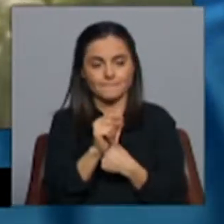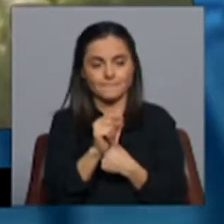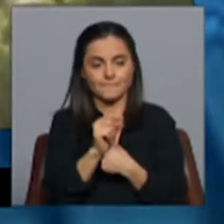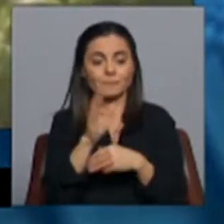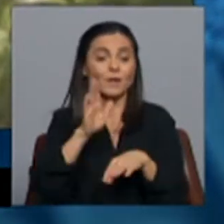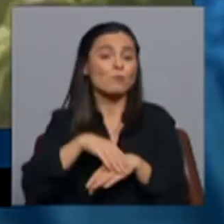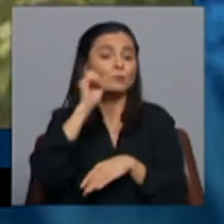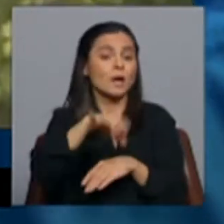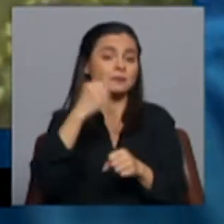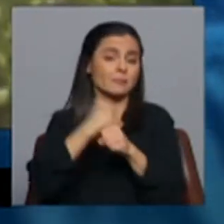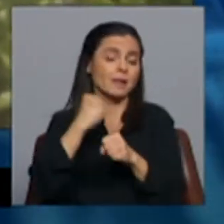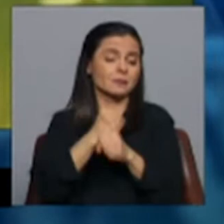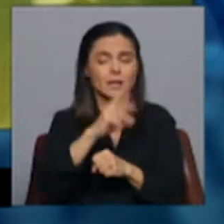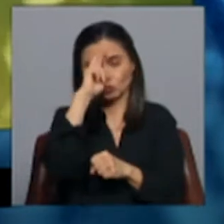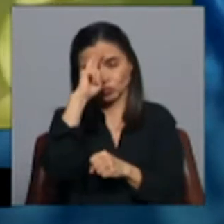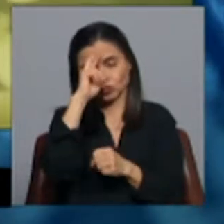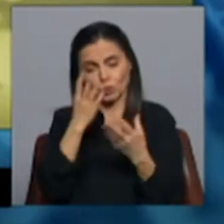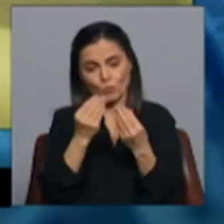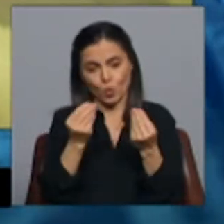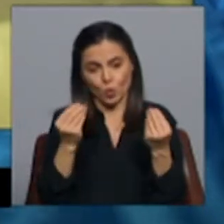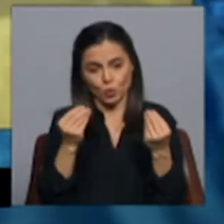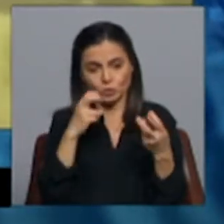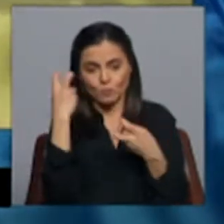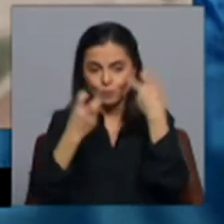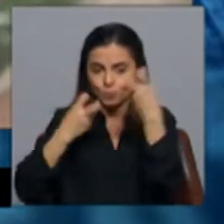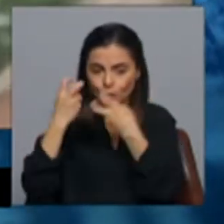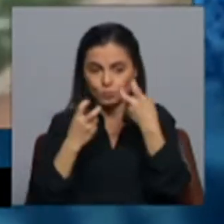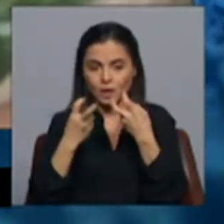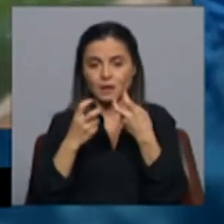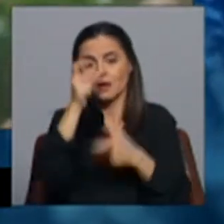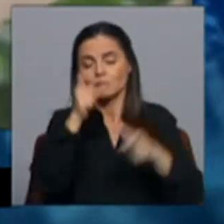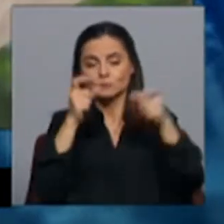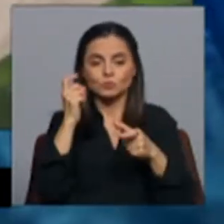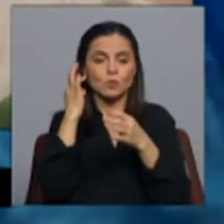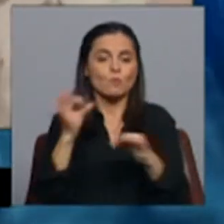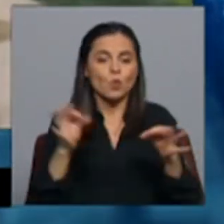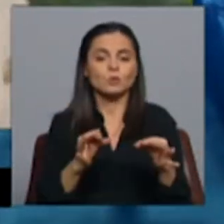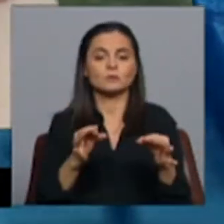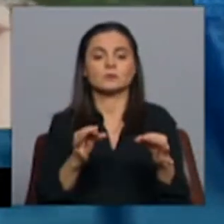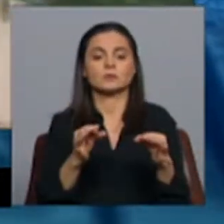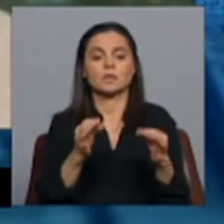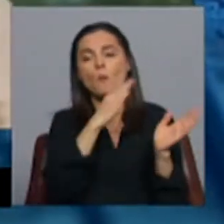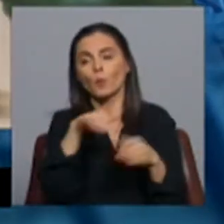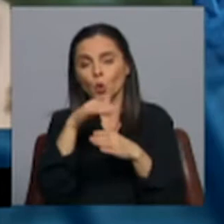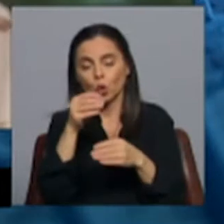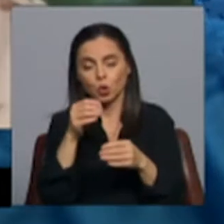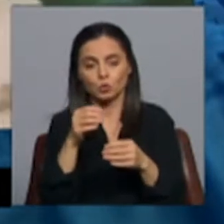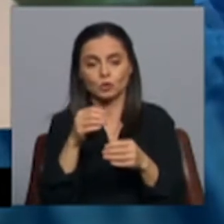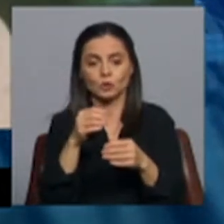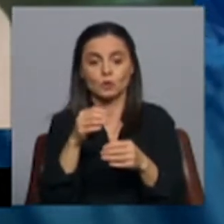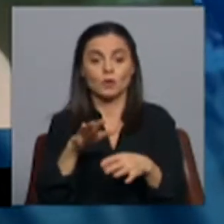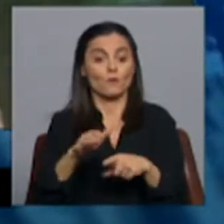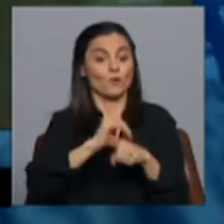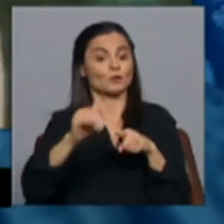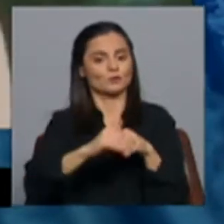fruto de muito trabalho, de muito esforço, de procurar músicos, de procurar produtores. Tive a sorte de encontrar em